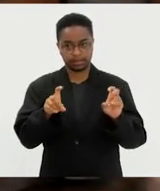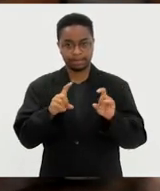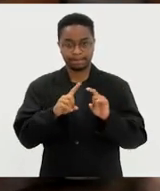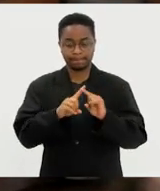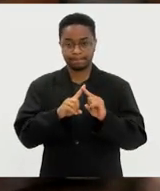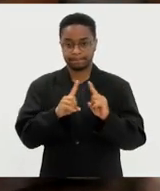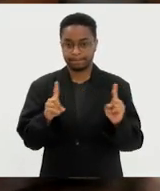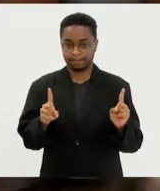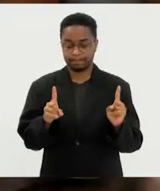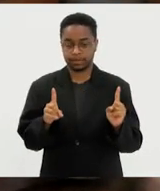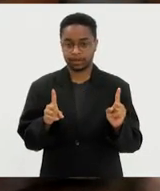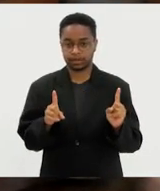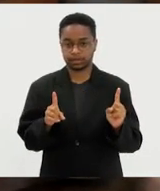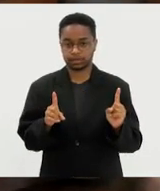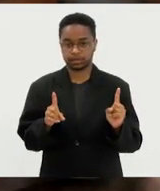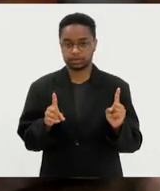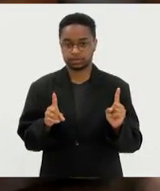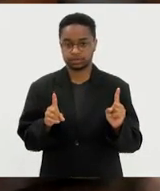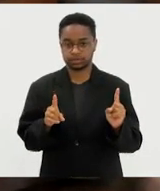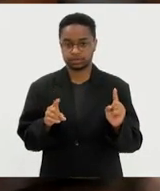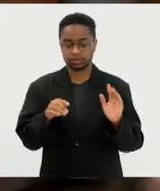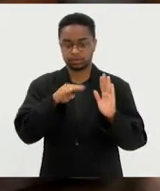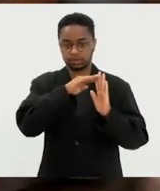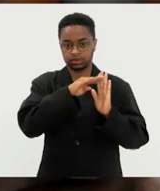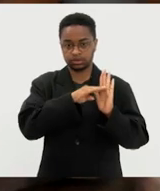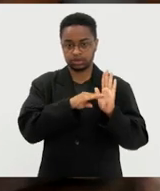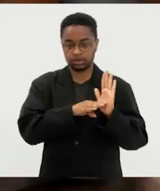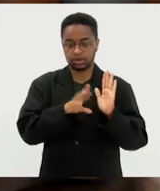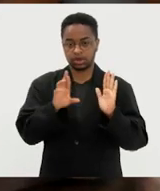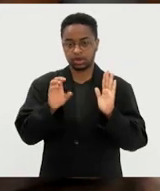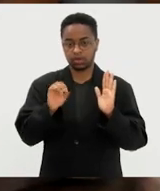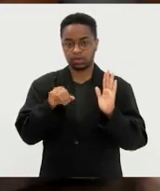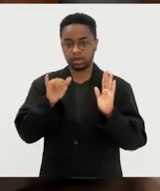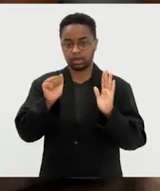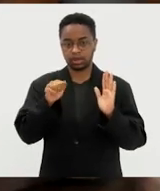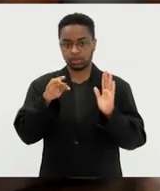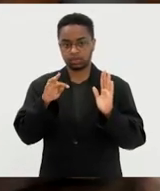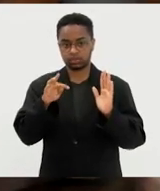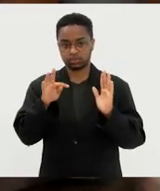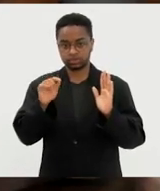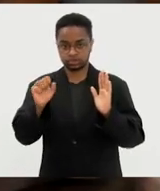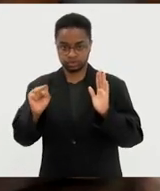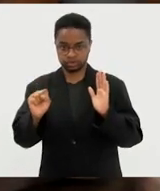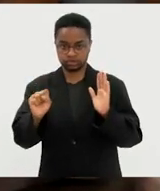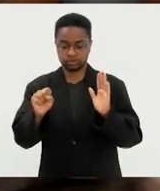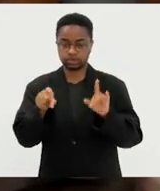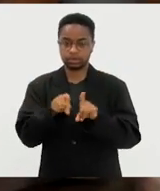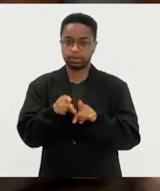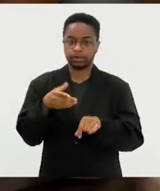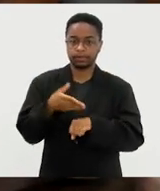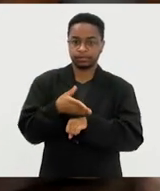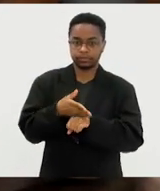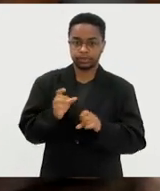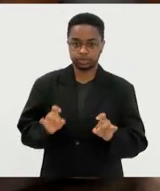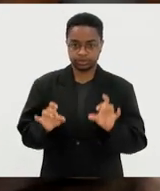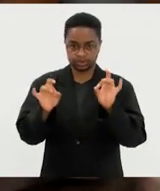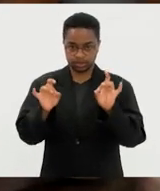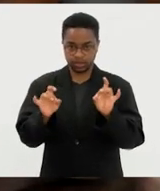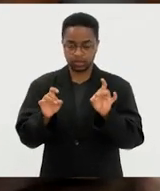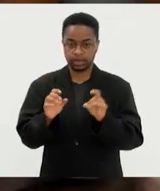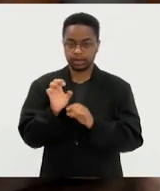no item Royalty Participação Especial... A